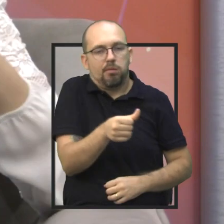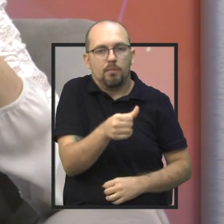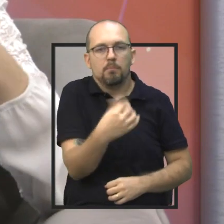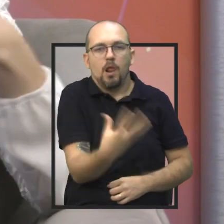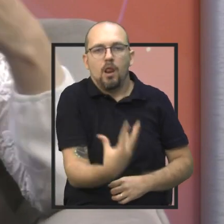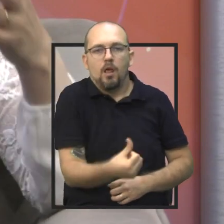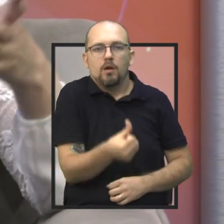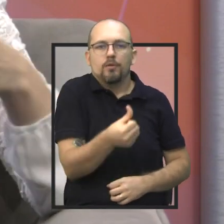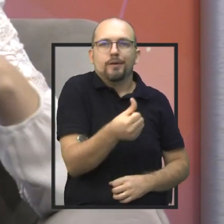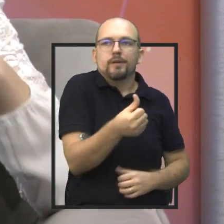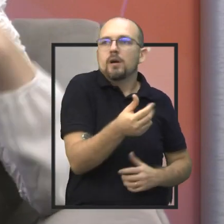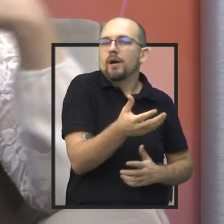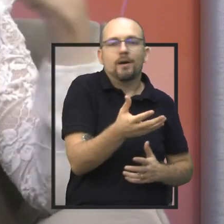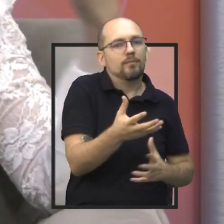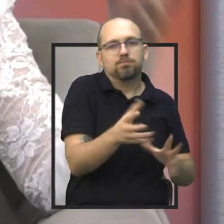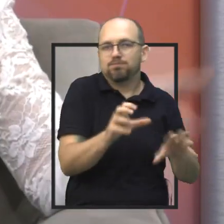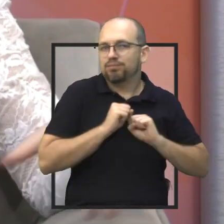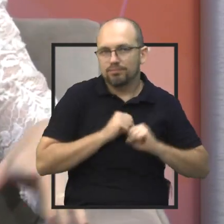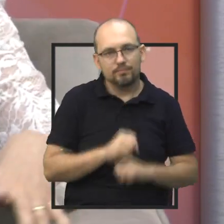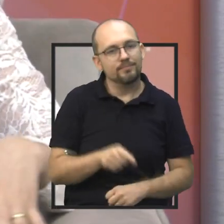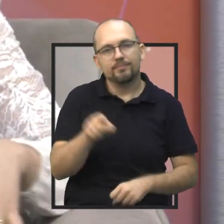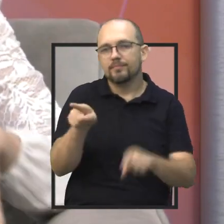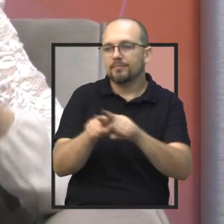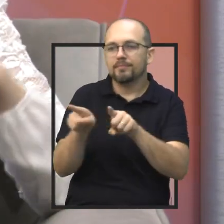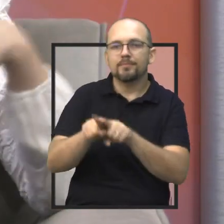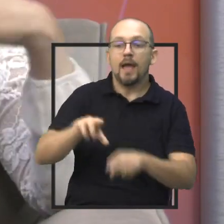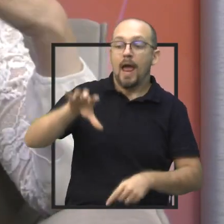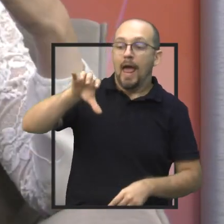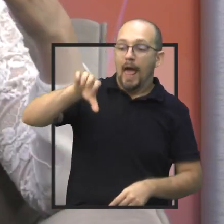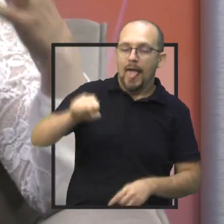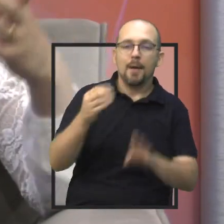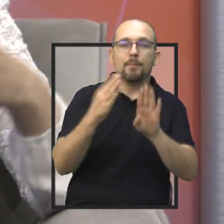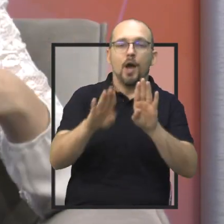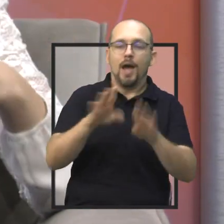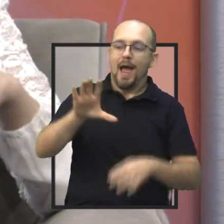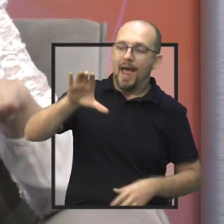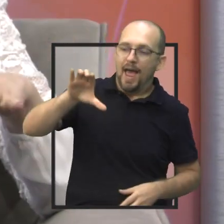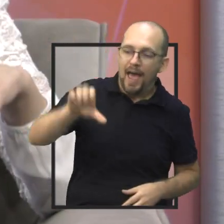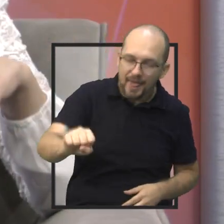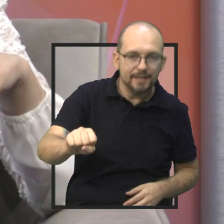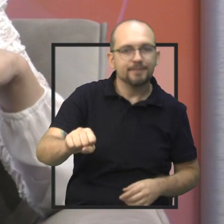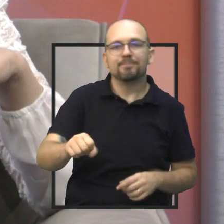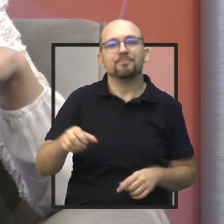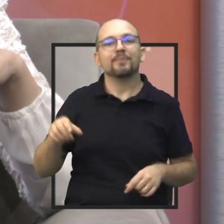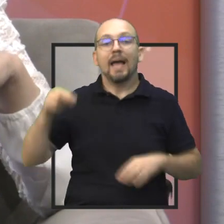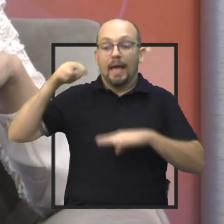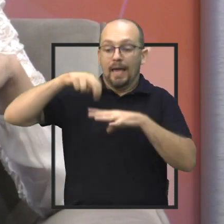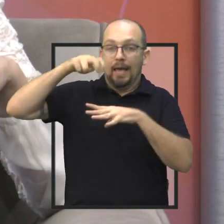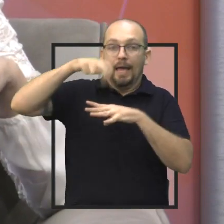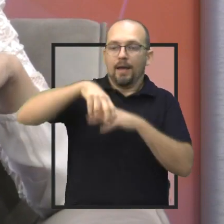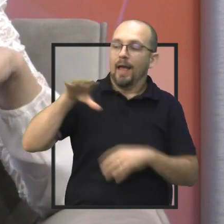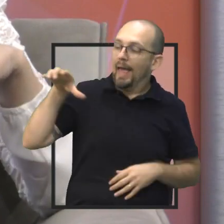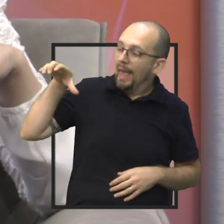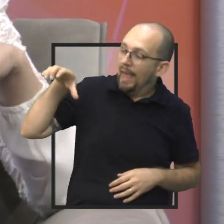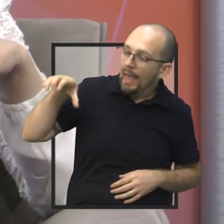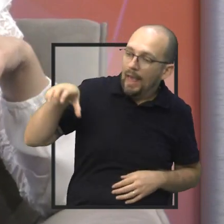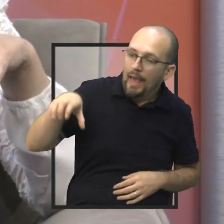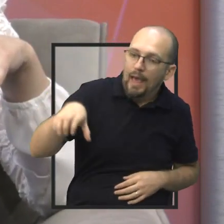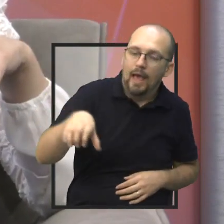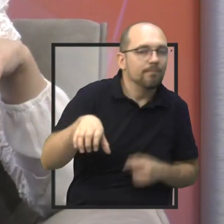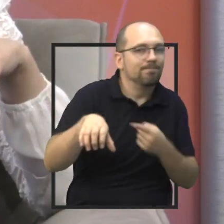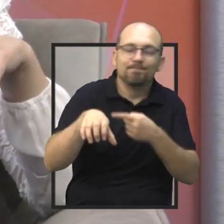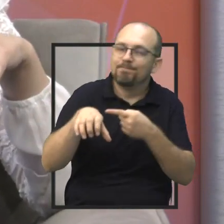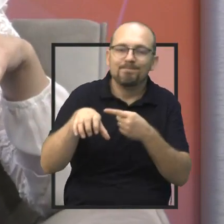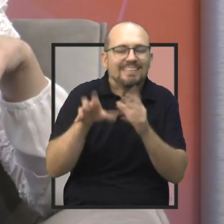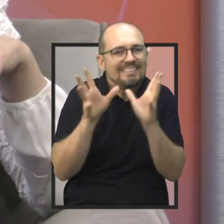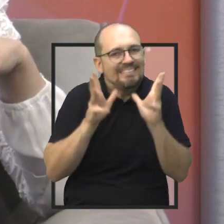contato, chegou num lugar, abriu maçaneta, abriu porta, encostou em corrimão, evitar contato com mucosas, com